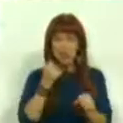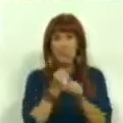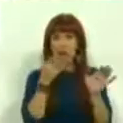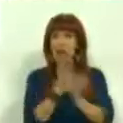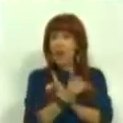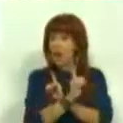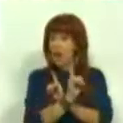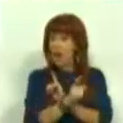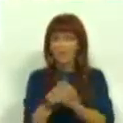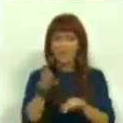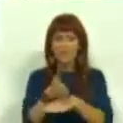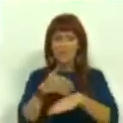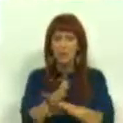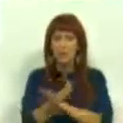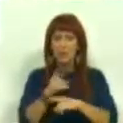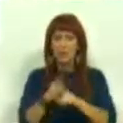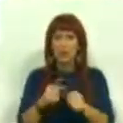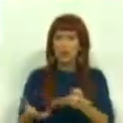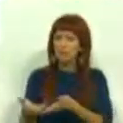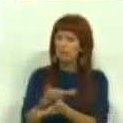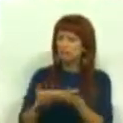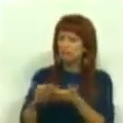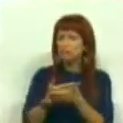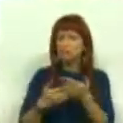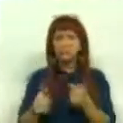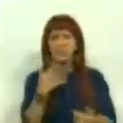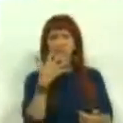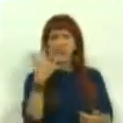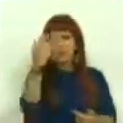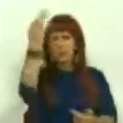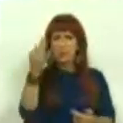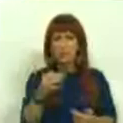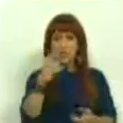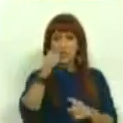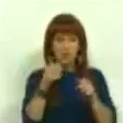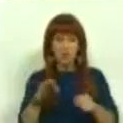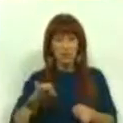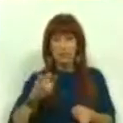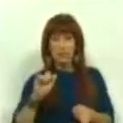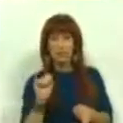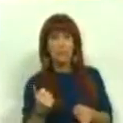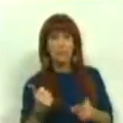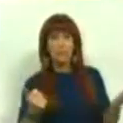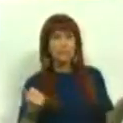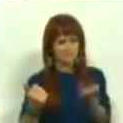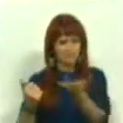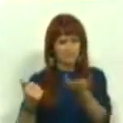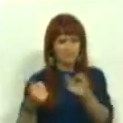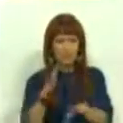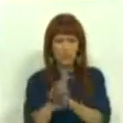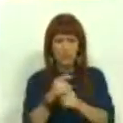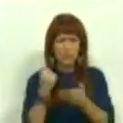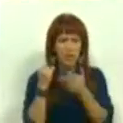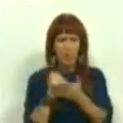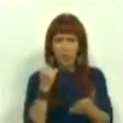portugueses. Um setor que lida com cerca de 5% do nosso produto interno bruto. Um setor